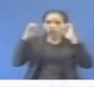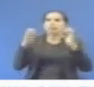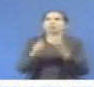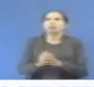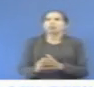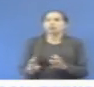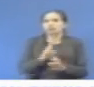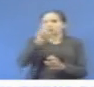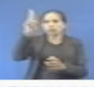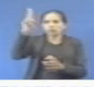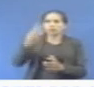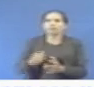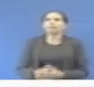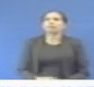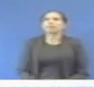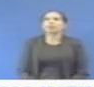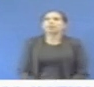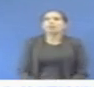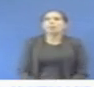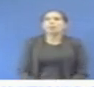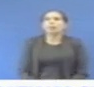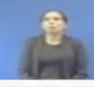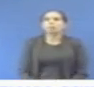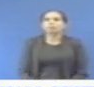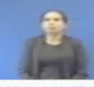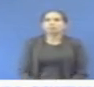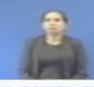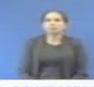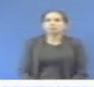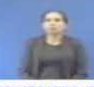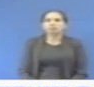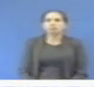universidade. Júlio Nascimento, Lucas da Costa, ba RTTL.